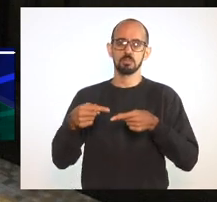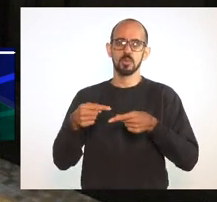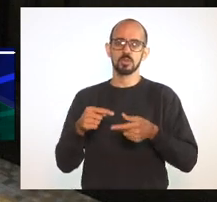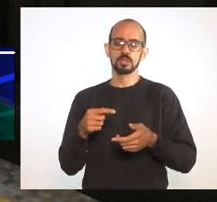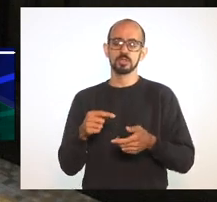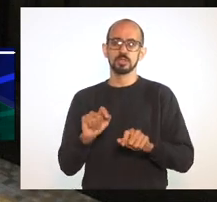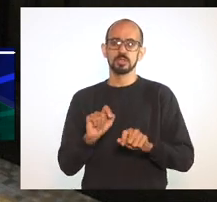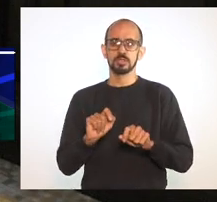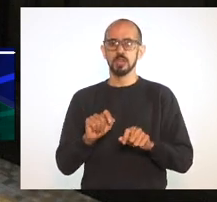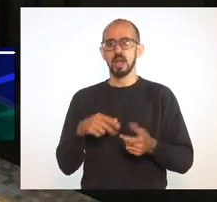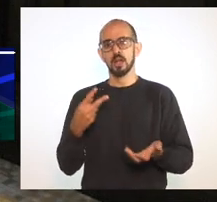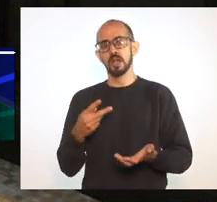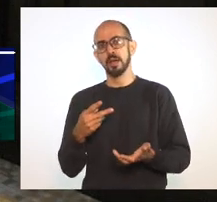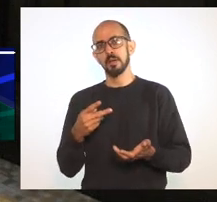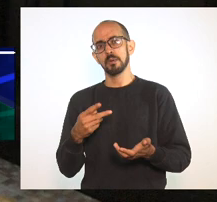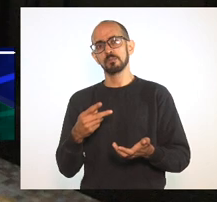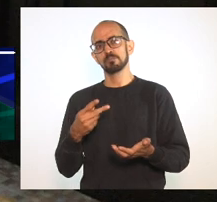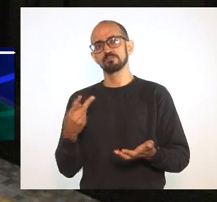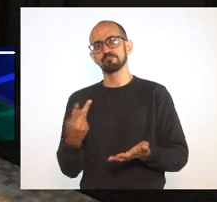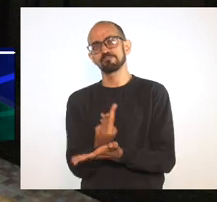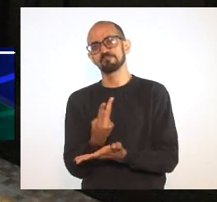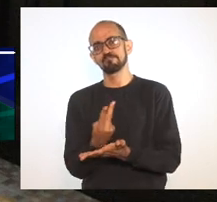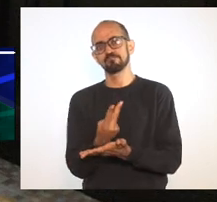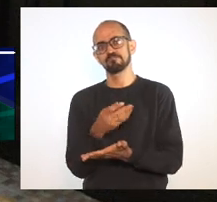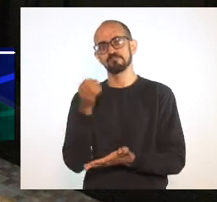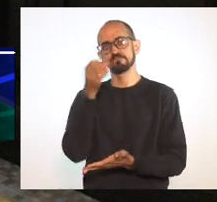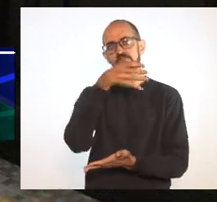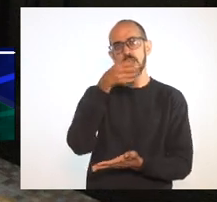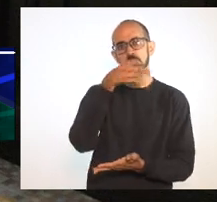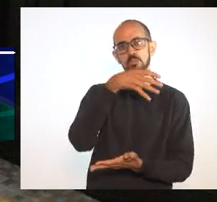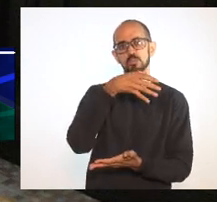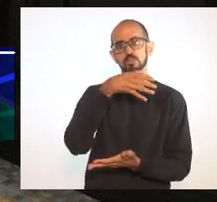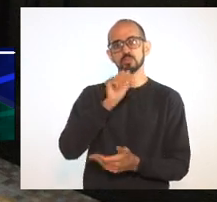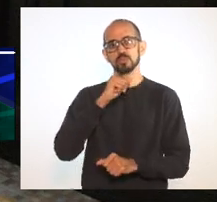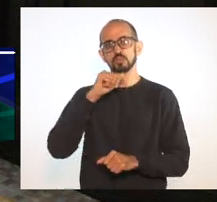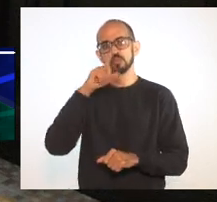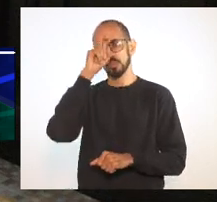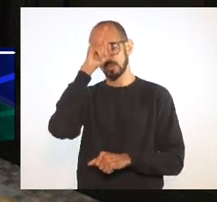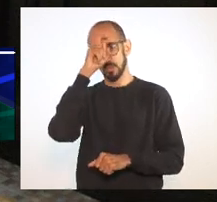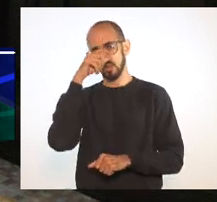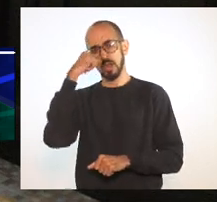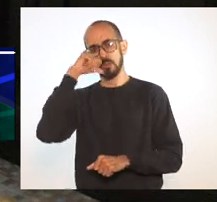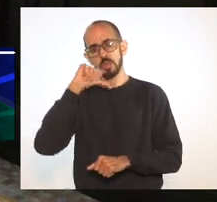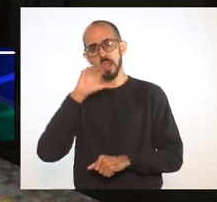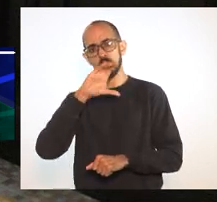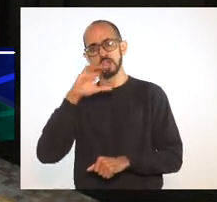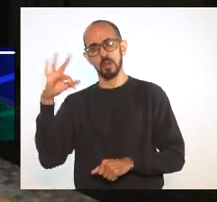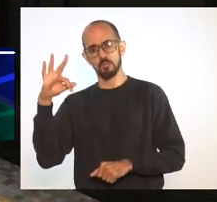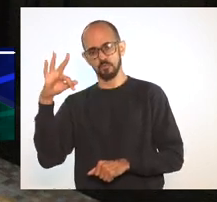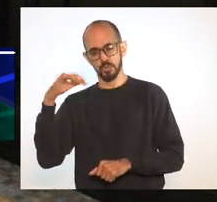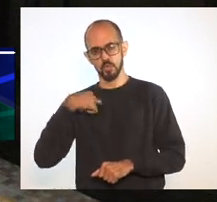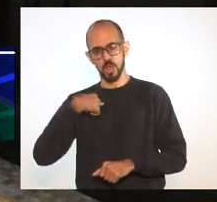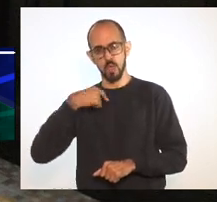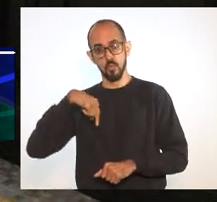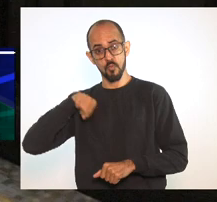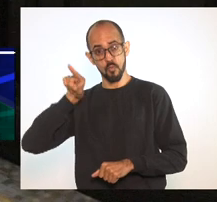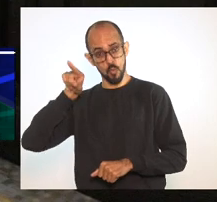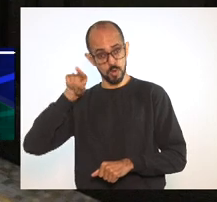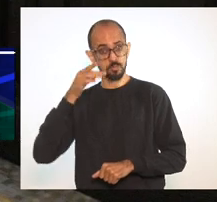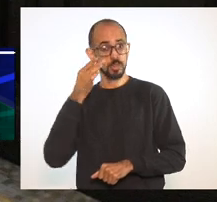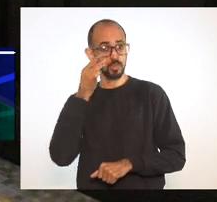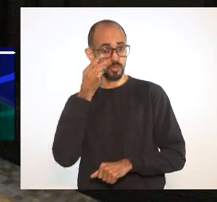situação completamente absurda no Hospital da Mulher de Cabo Frio. Então, eu estive em Cabo Frio